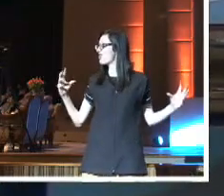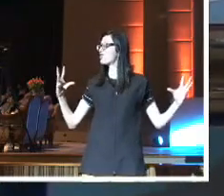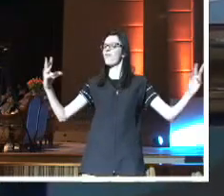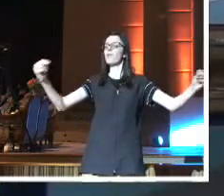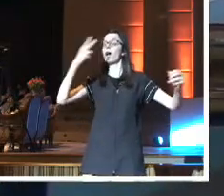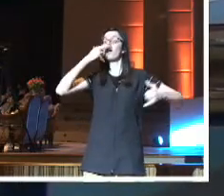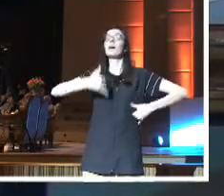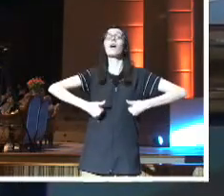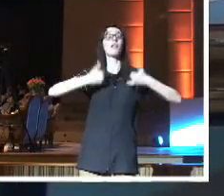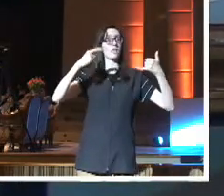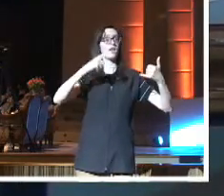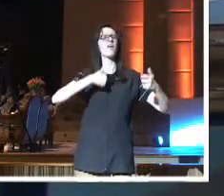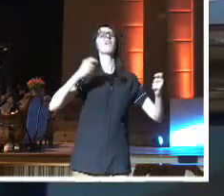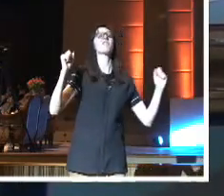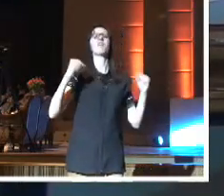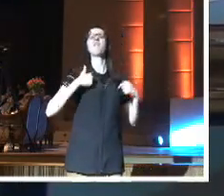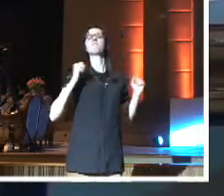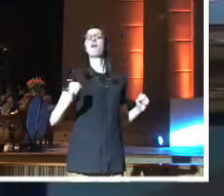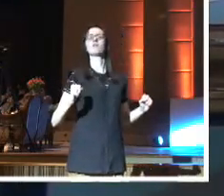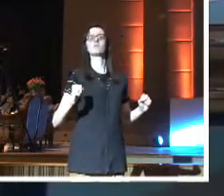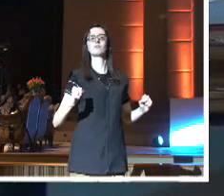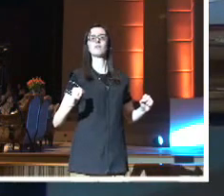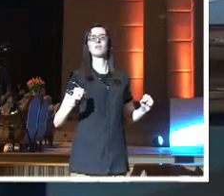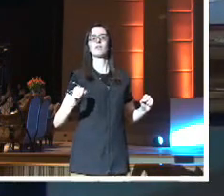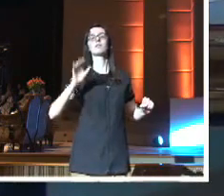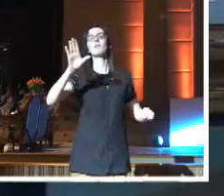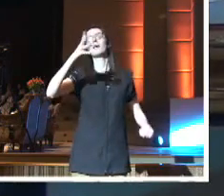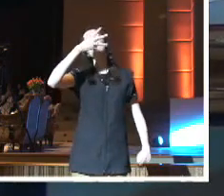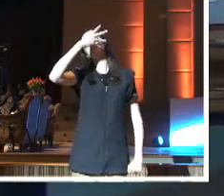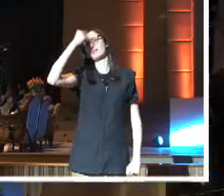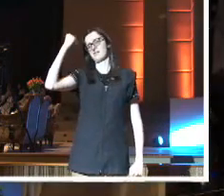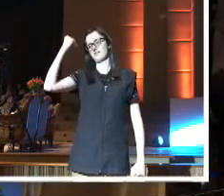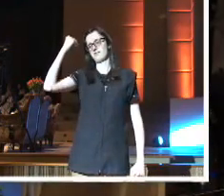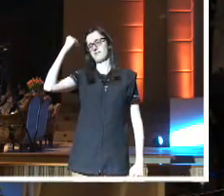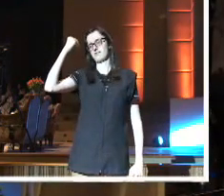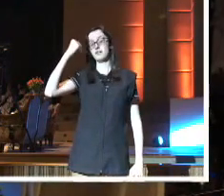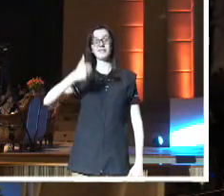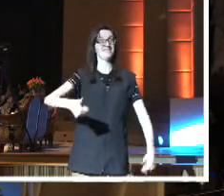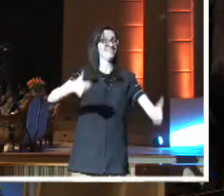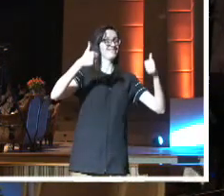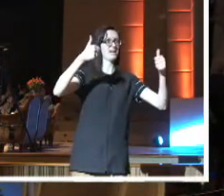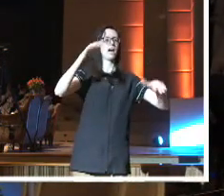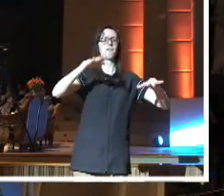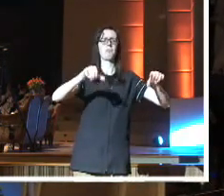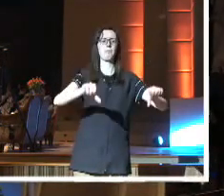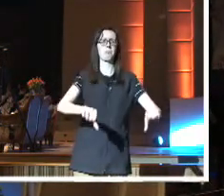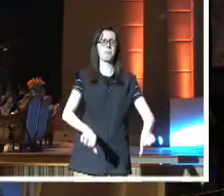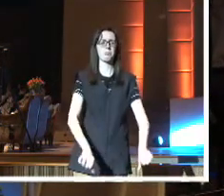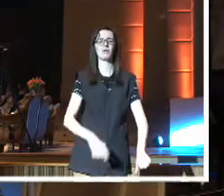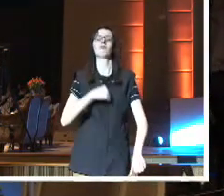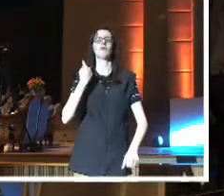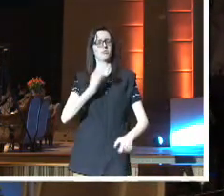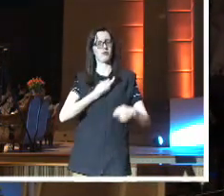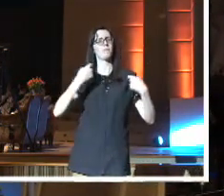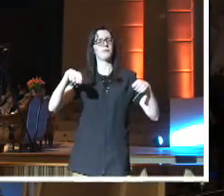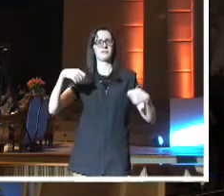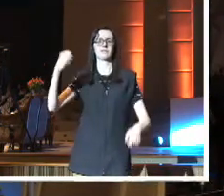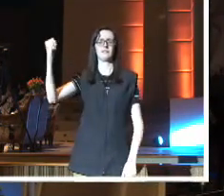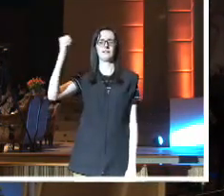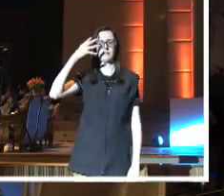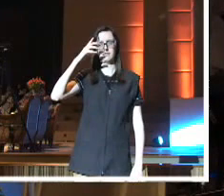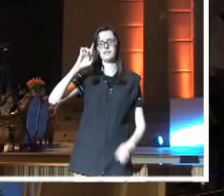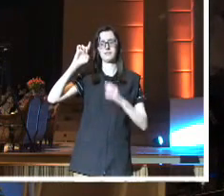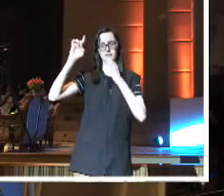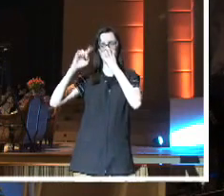as questões, e a gente se esquece que tanto no dia bom quanto no dia ruim a gente precisa da graça de Deus na